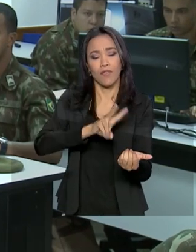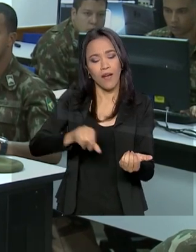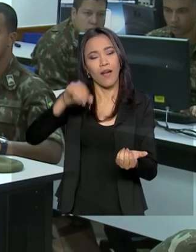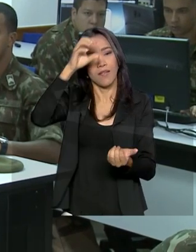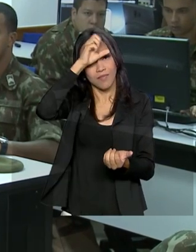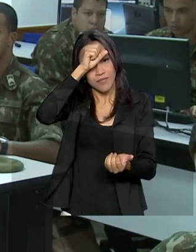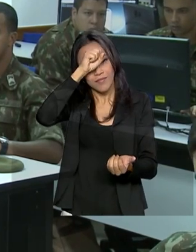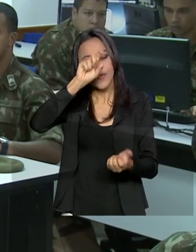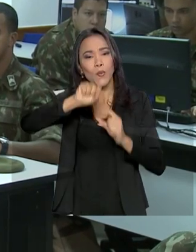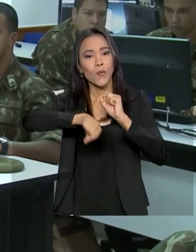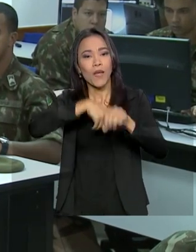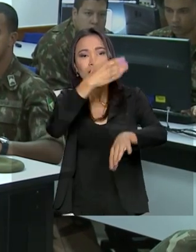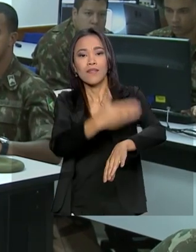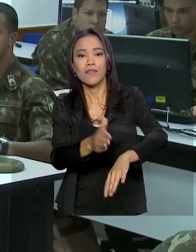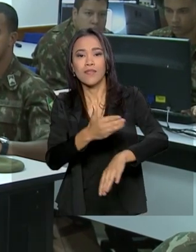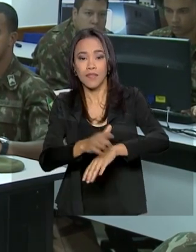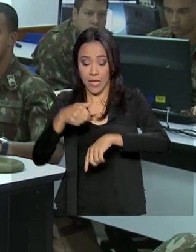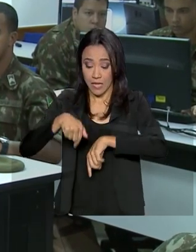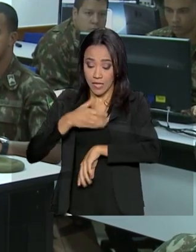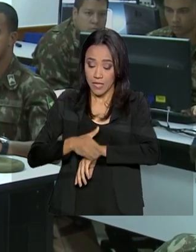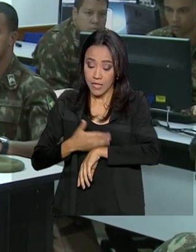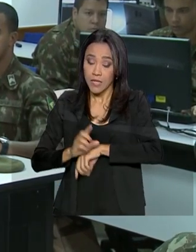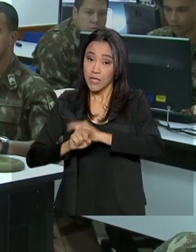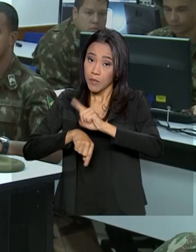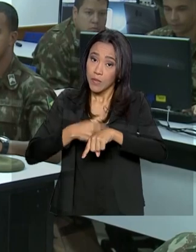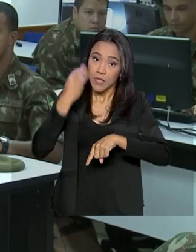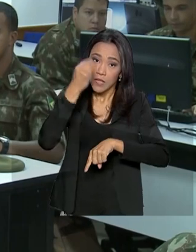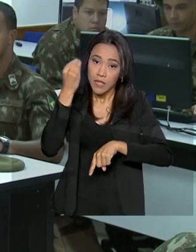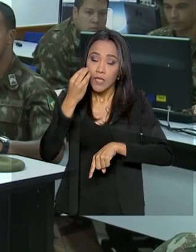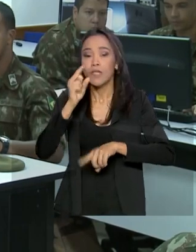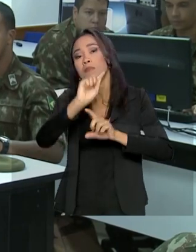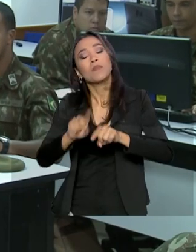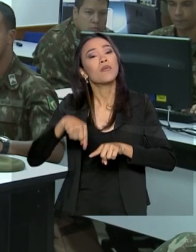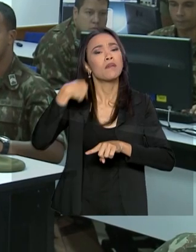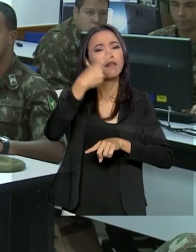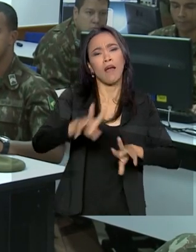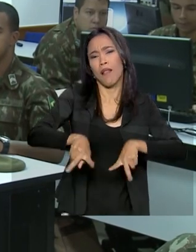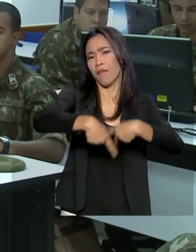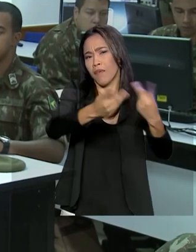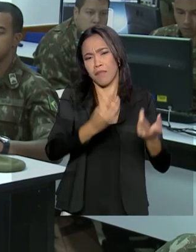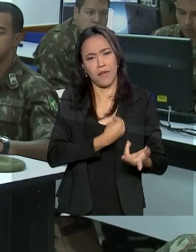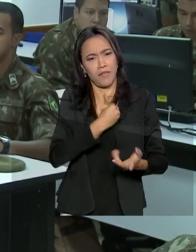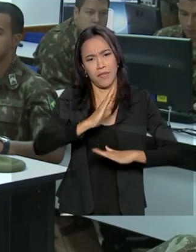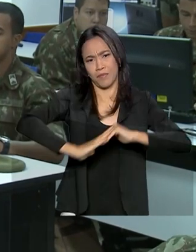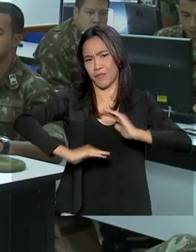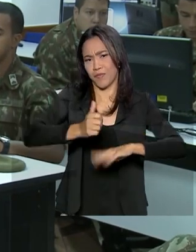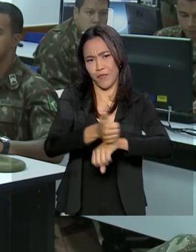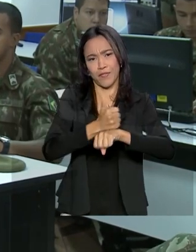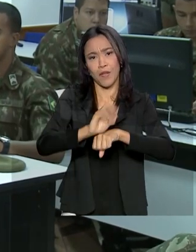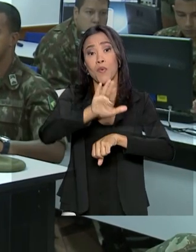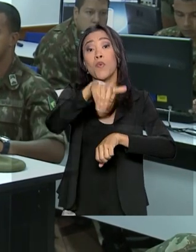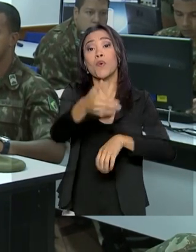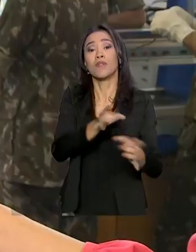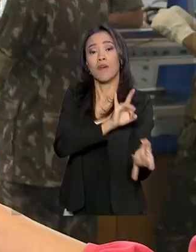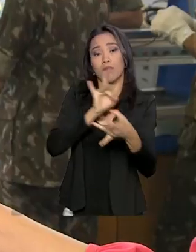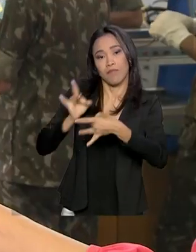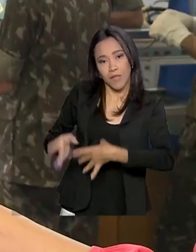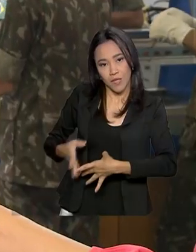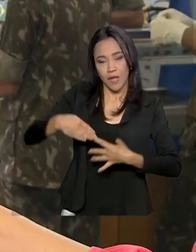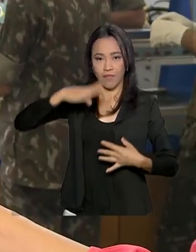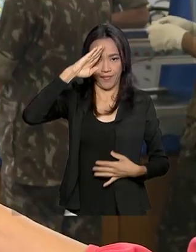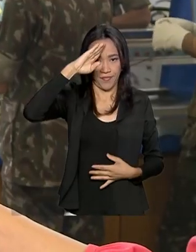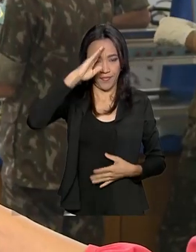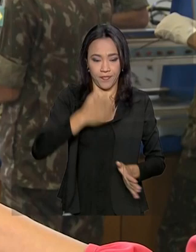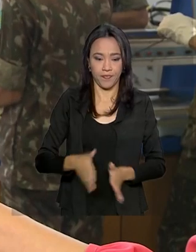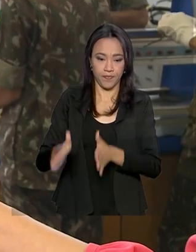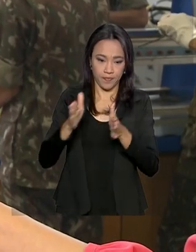capacitação no local onde estão servindo. Uma experiência que vão levar para a vida profissional quando deixarem a farda. Nossa